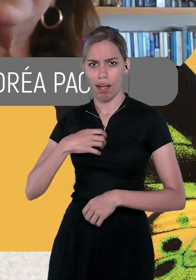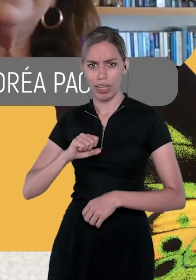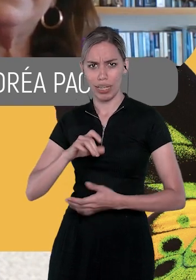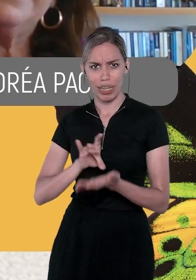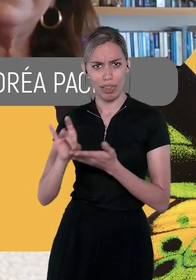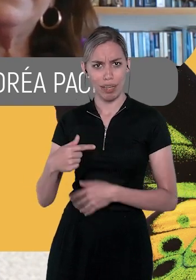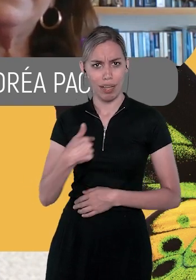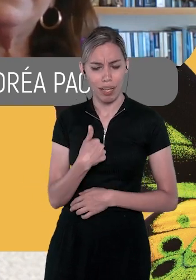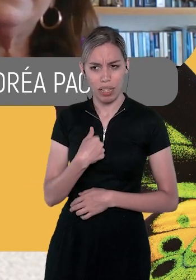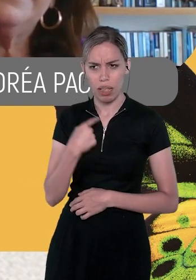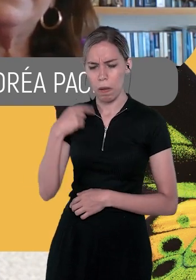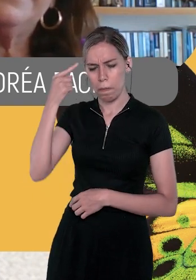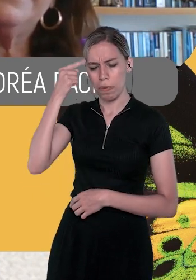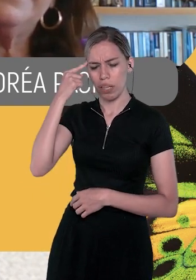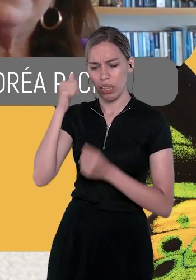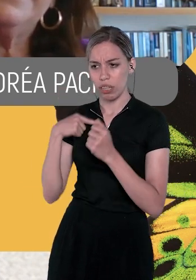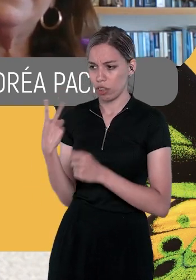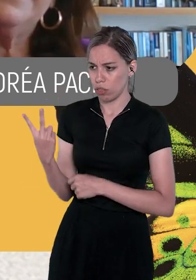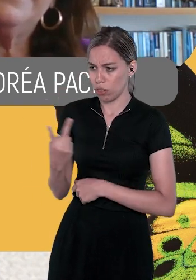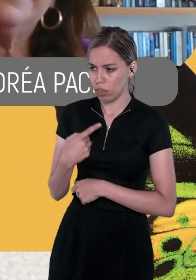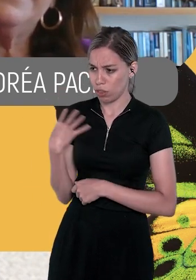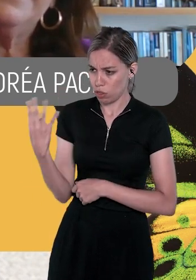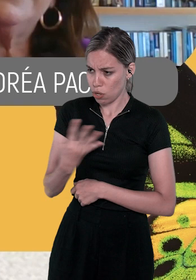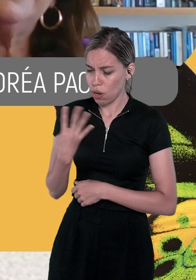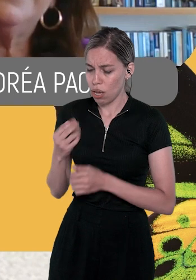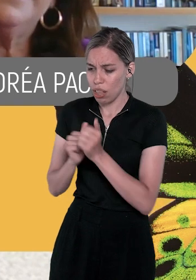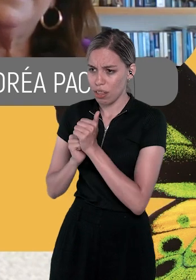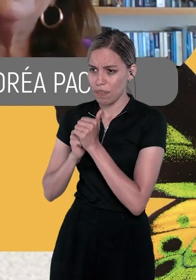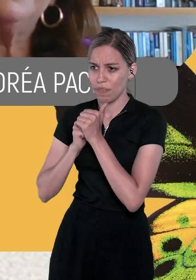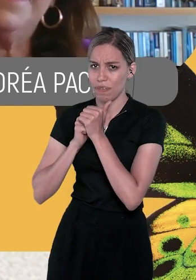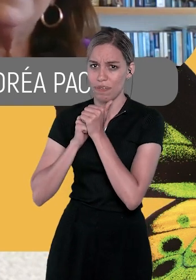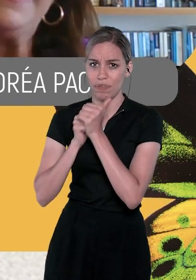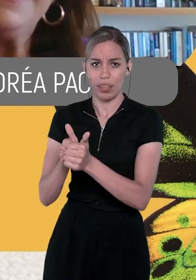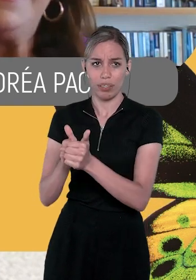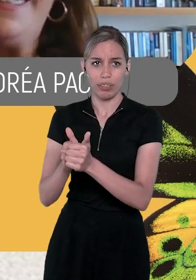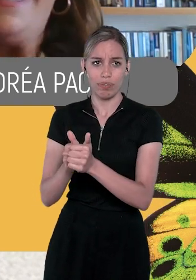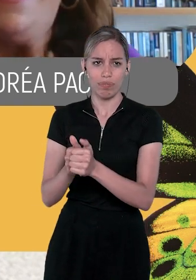que fôssemos fiéis. Que doença é essa, meu Deus, que pega mais que piolho?